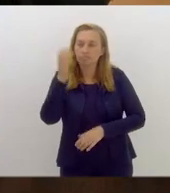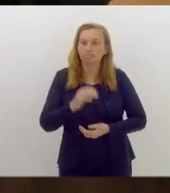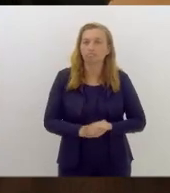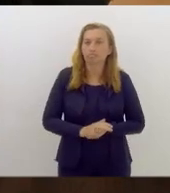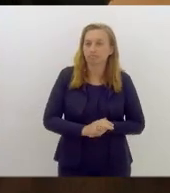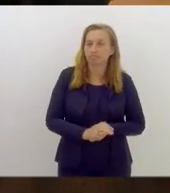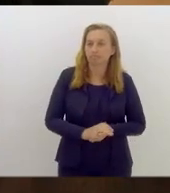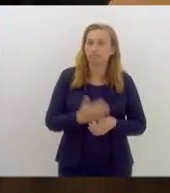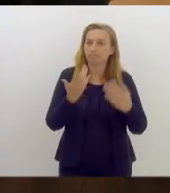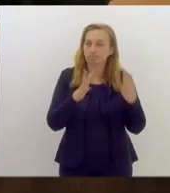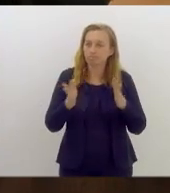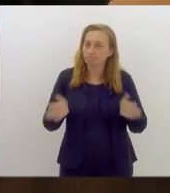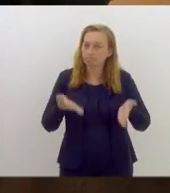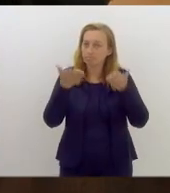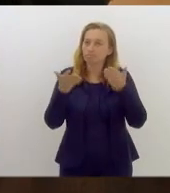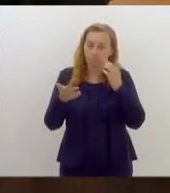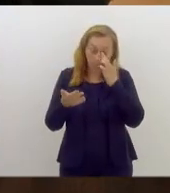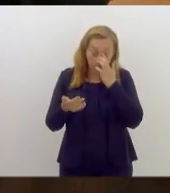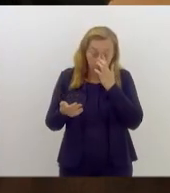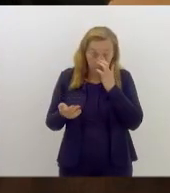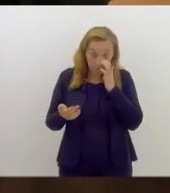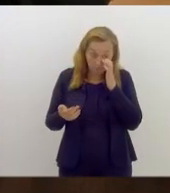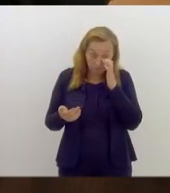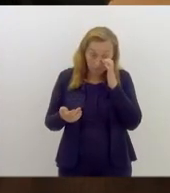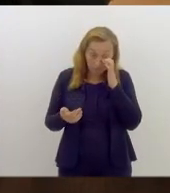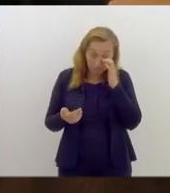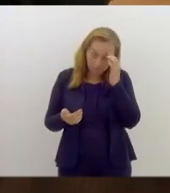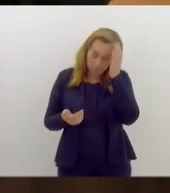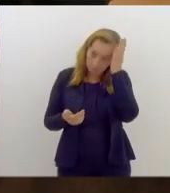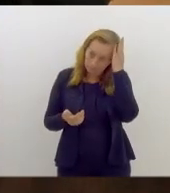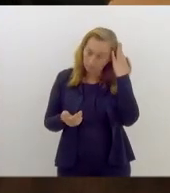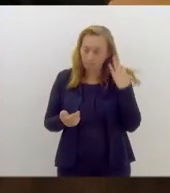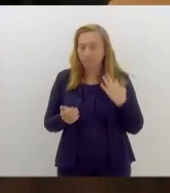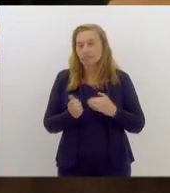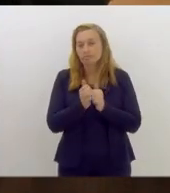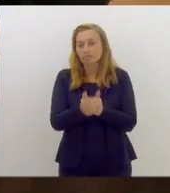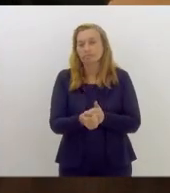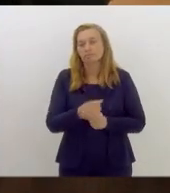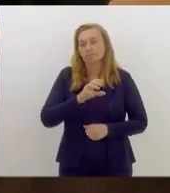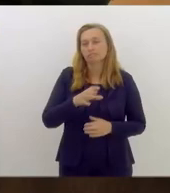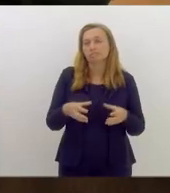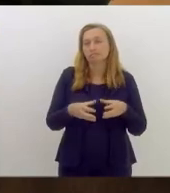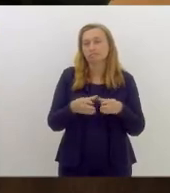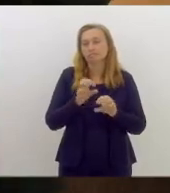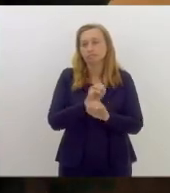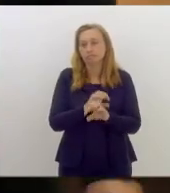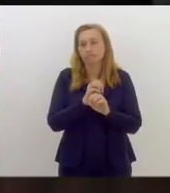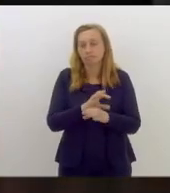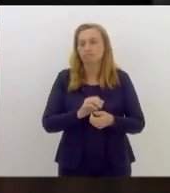Então, saudar a iniciativa e, no mérito, acompanhar aqui o parecer da Comissão de Educação.